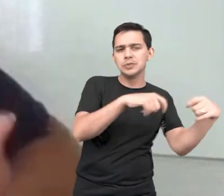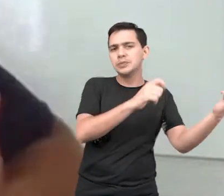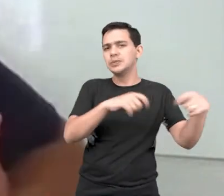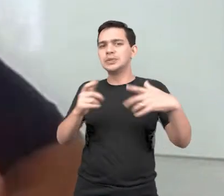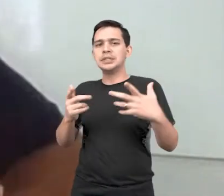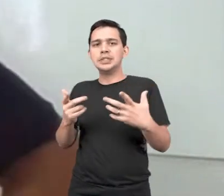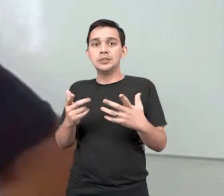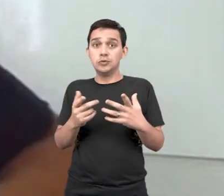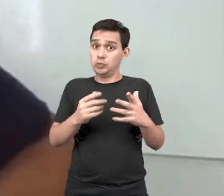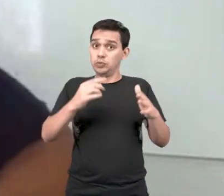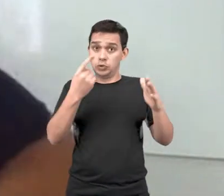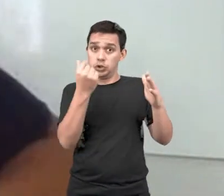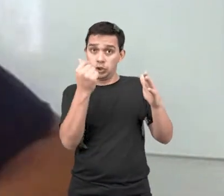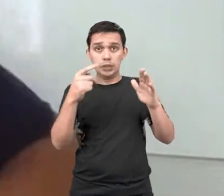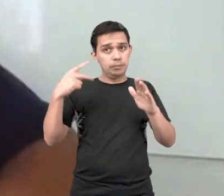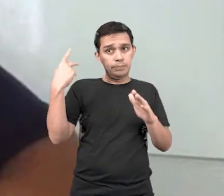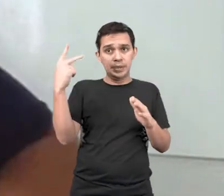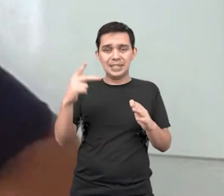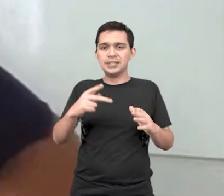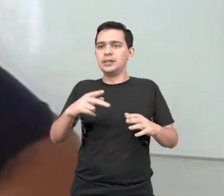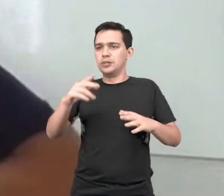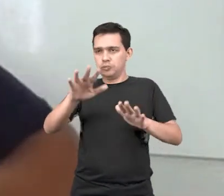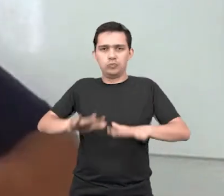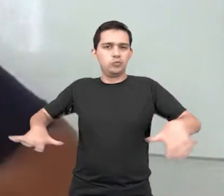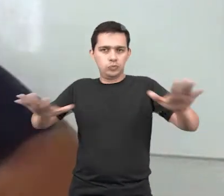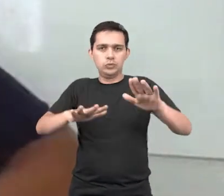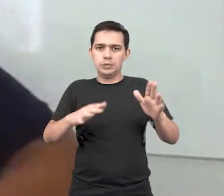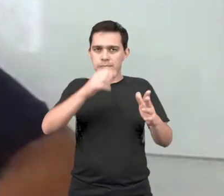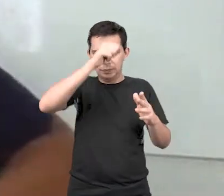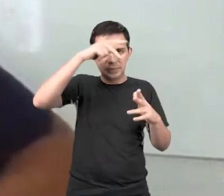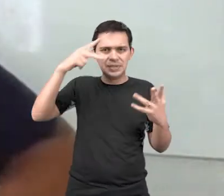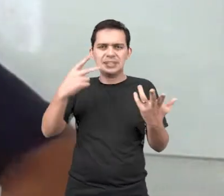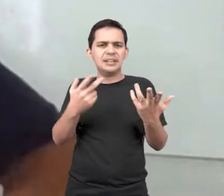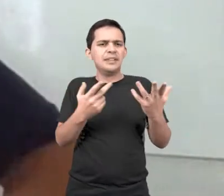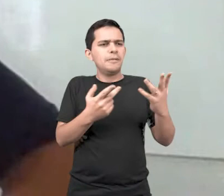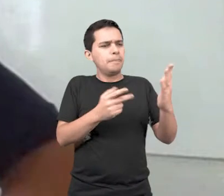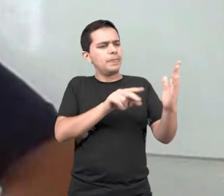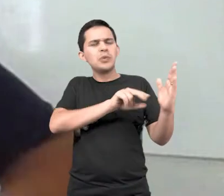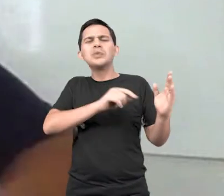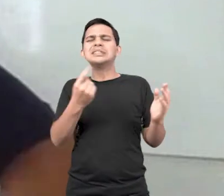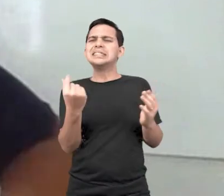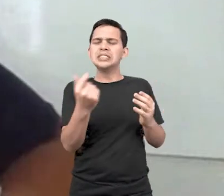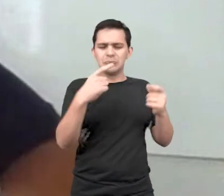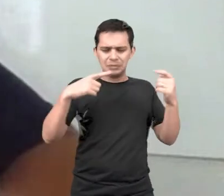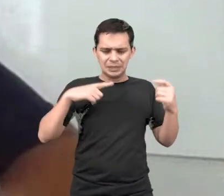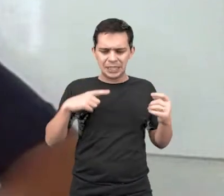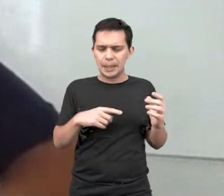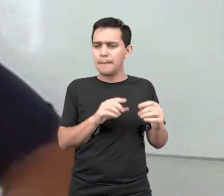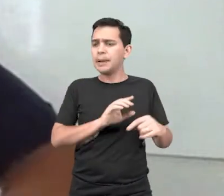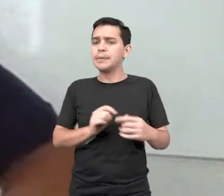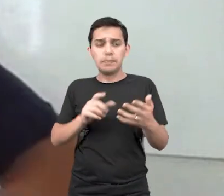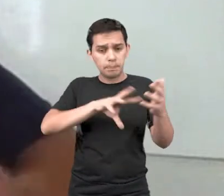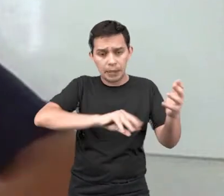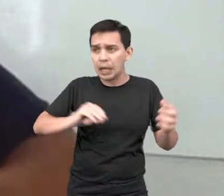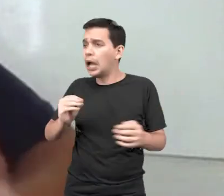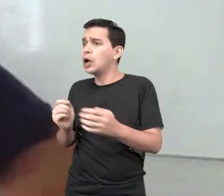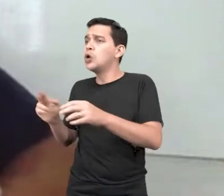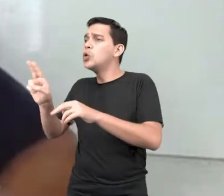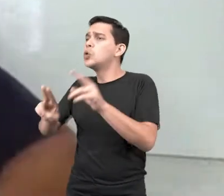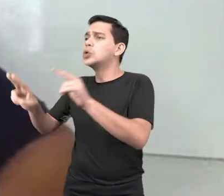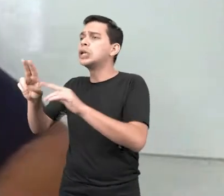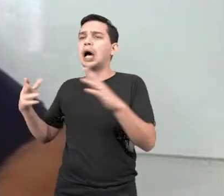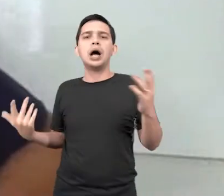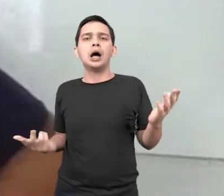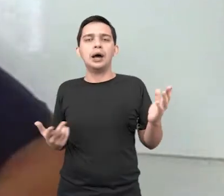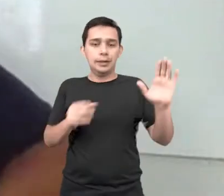das possibilidades, né, dos cofres públicos, qual é a disponibilidade financeira do ente para o custeio da educação no território. Só a